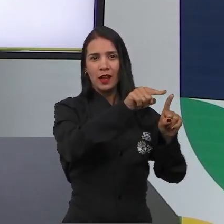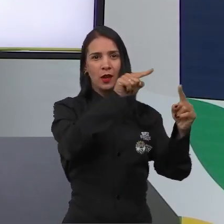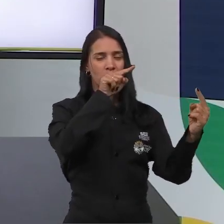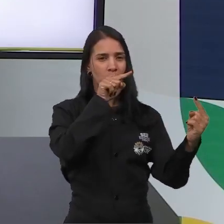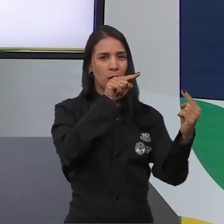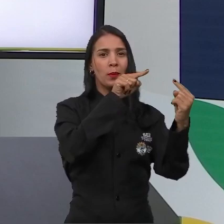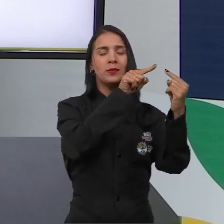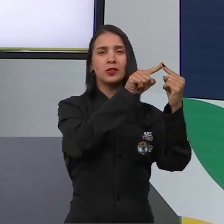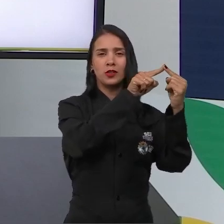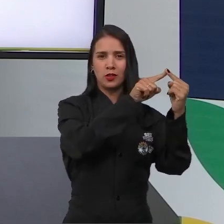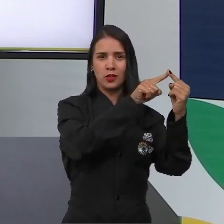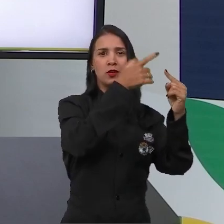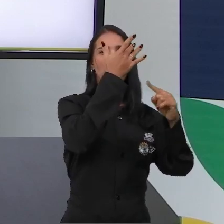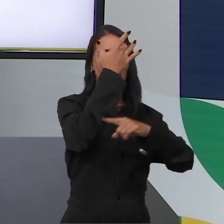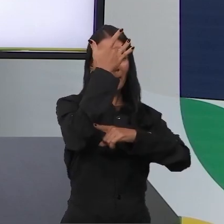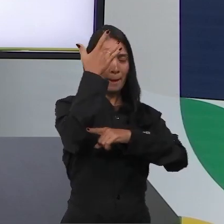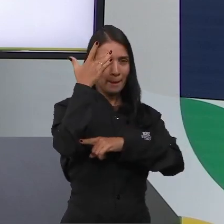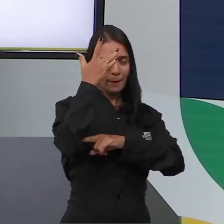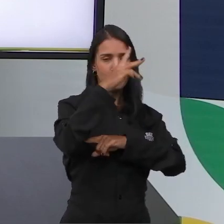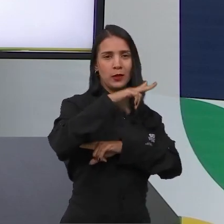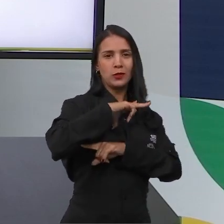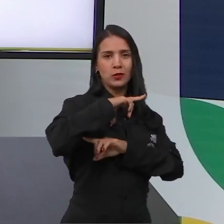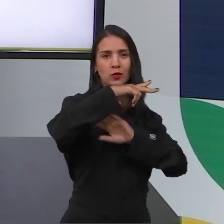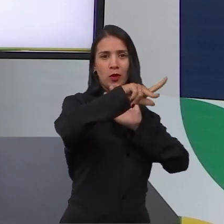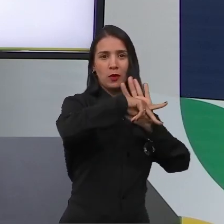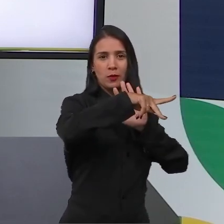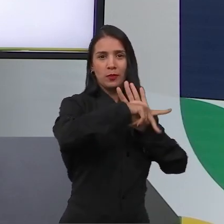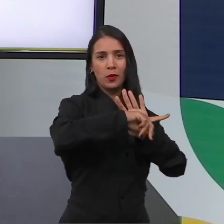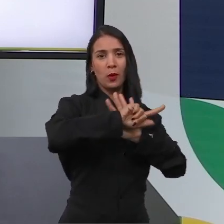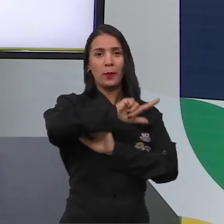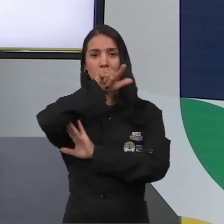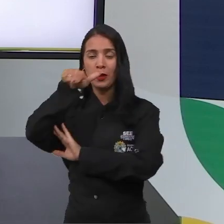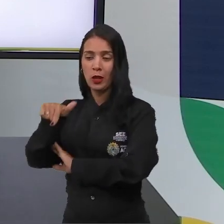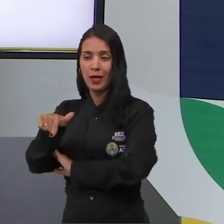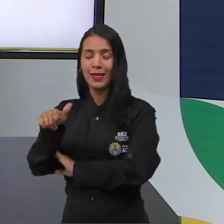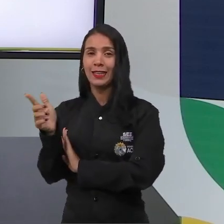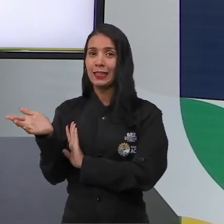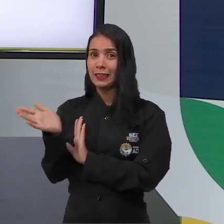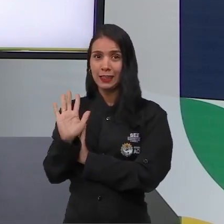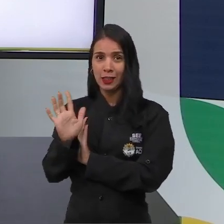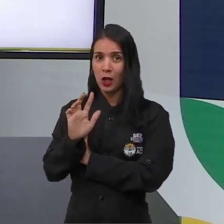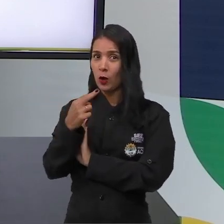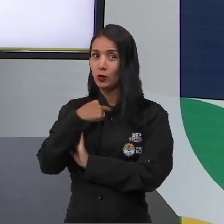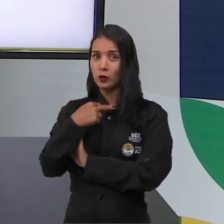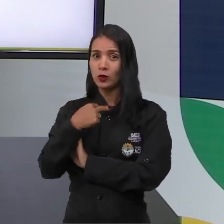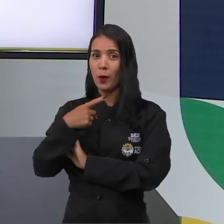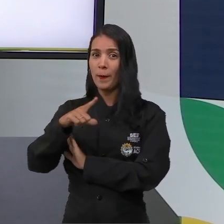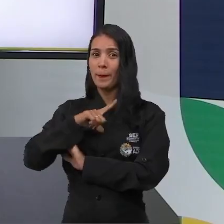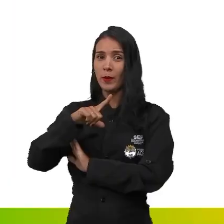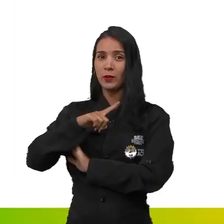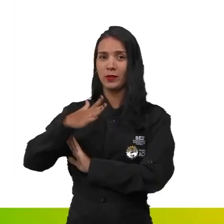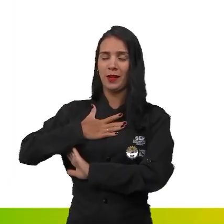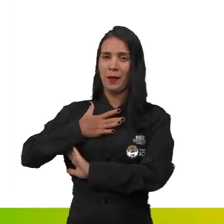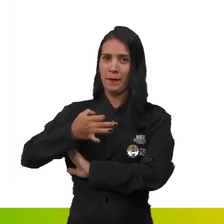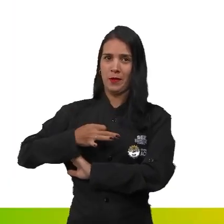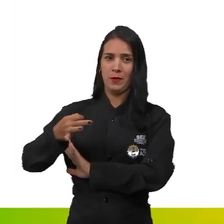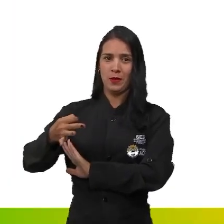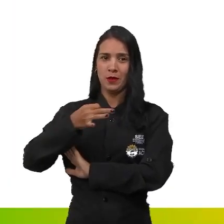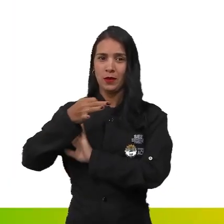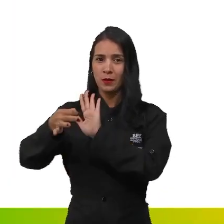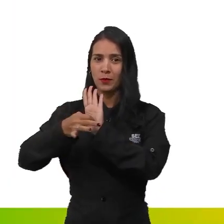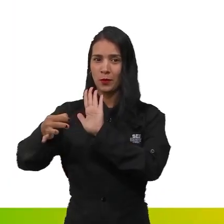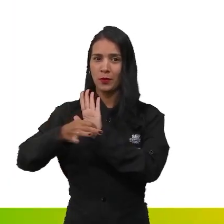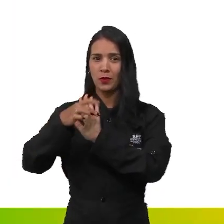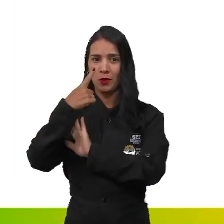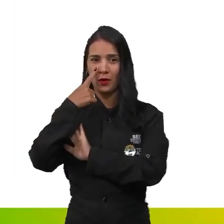o impessoal e o caráter pessoal. E aí esse pessoal é que entrega a coisa toda. Então, olha o que o meu texto vai dizer aí